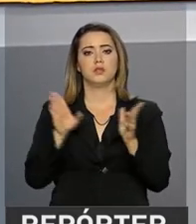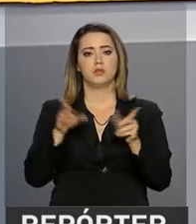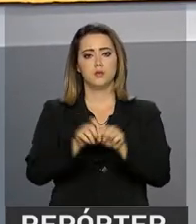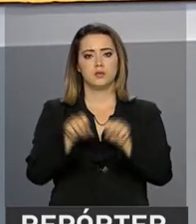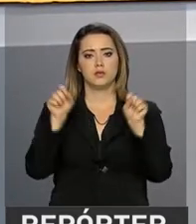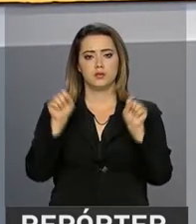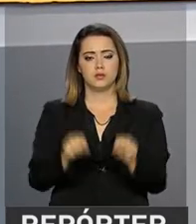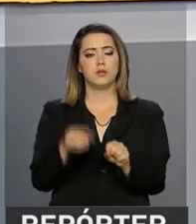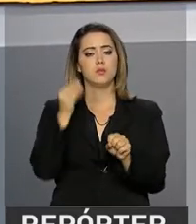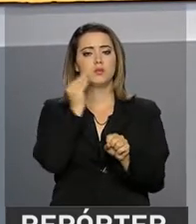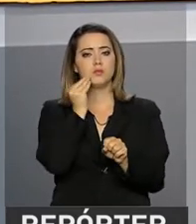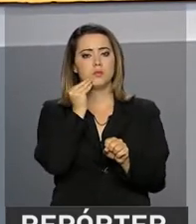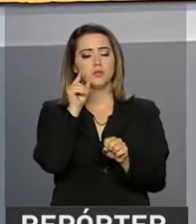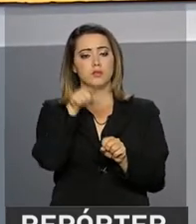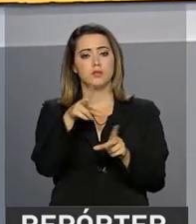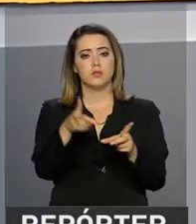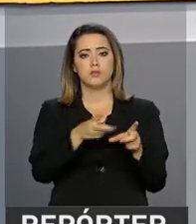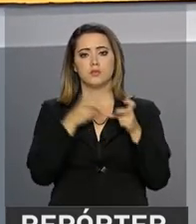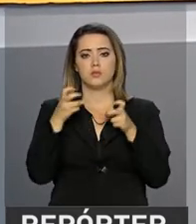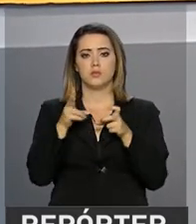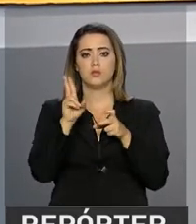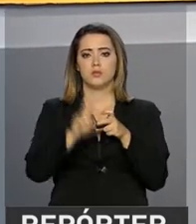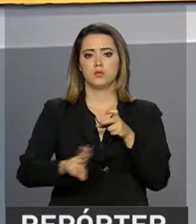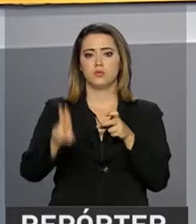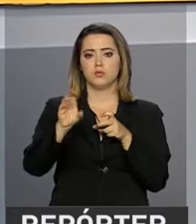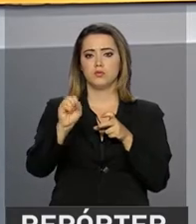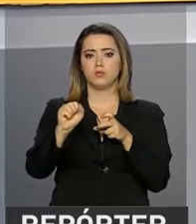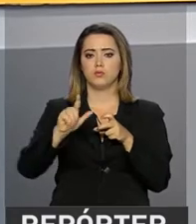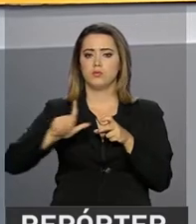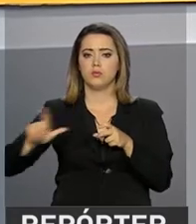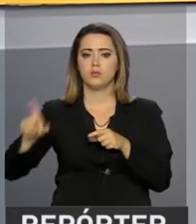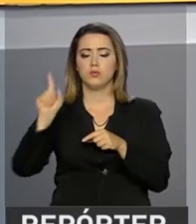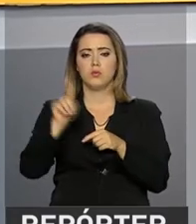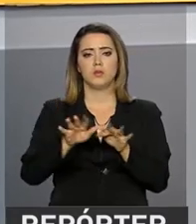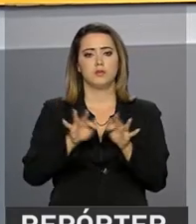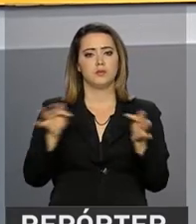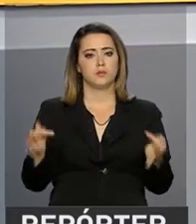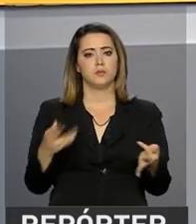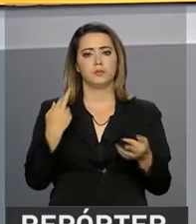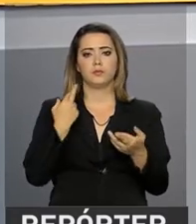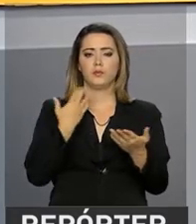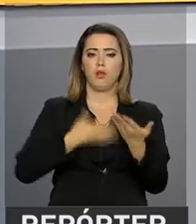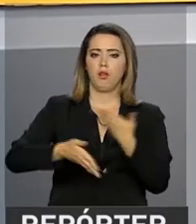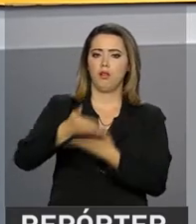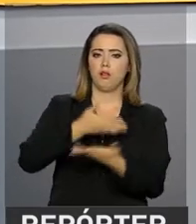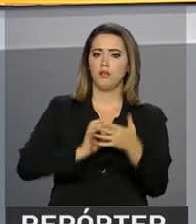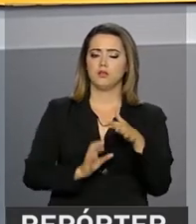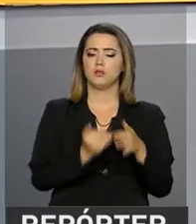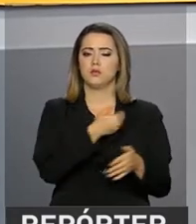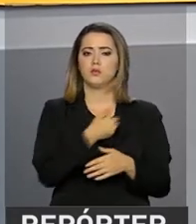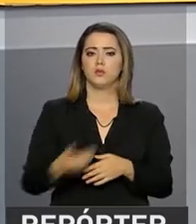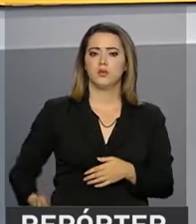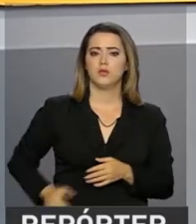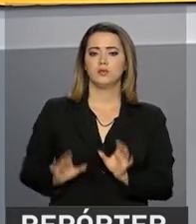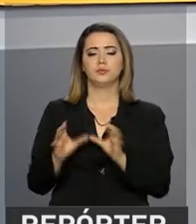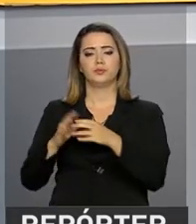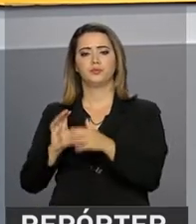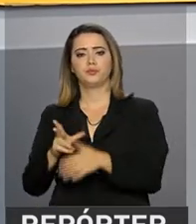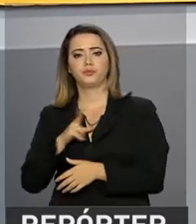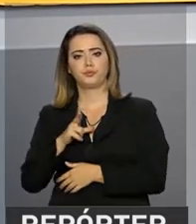está aberto para testes a expectativa com o uso do e social é fundo e ficar as relações entre o governo eo setor